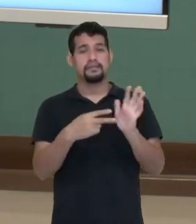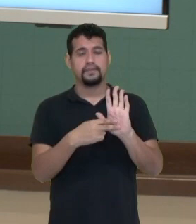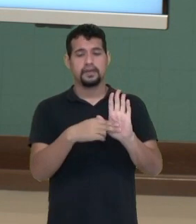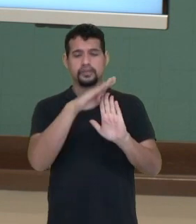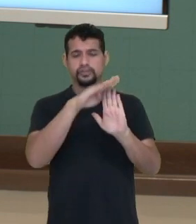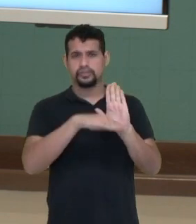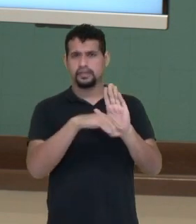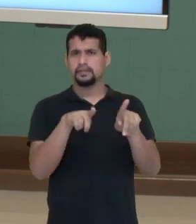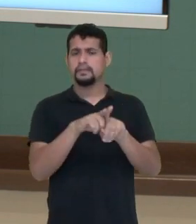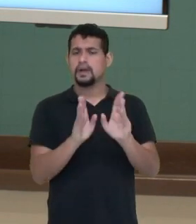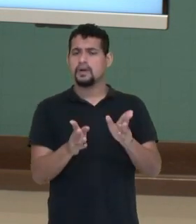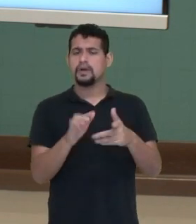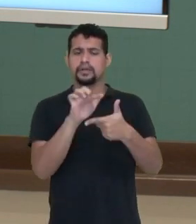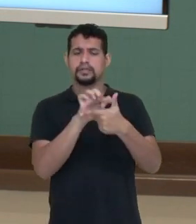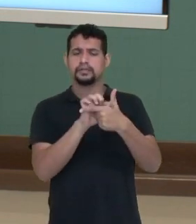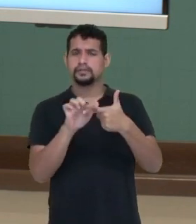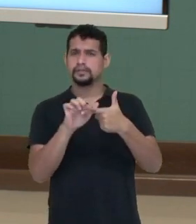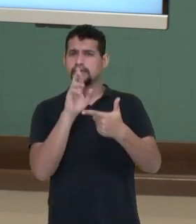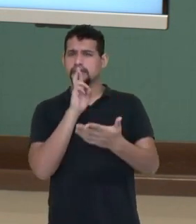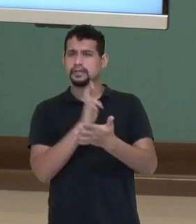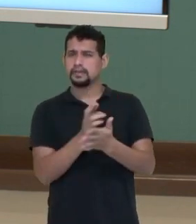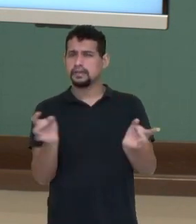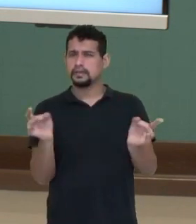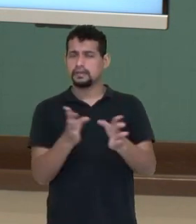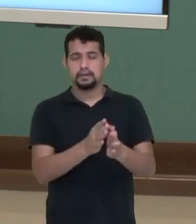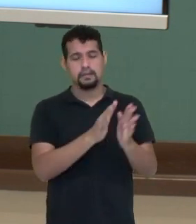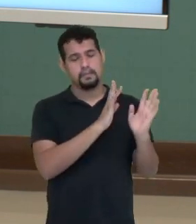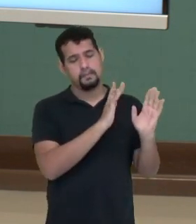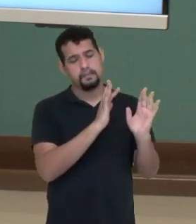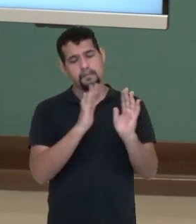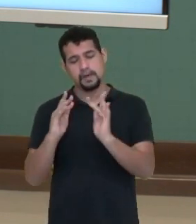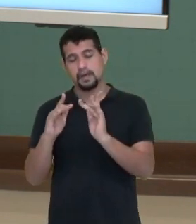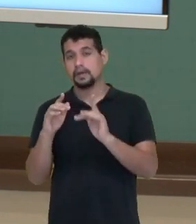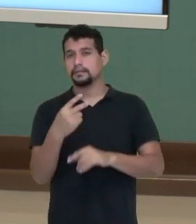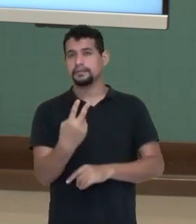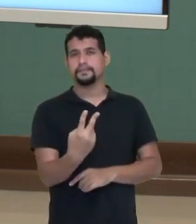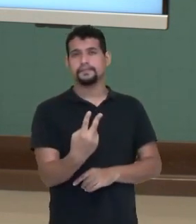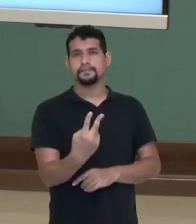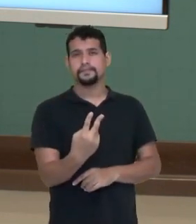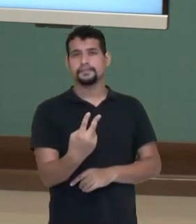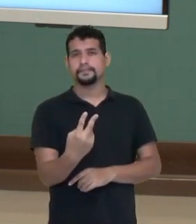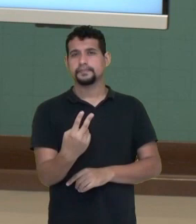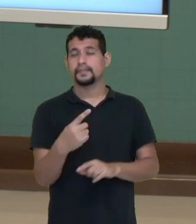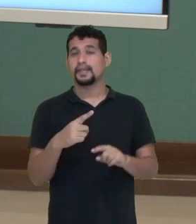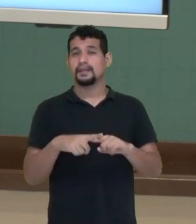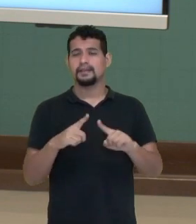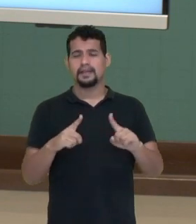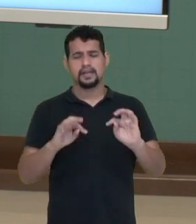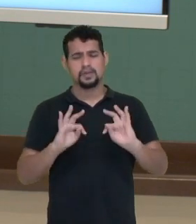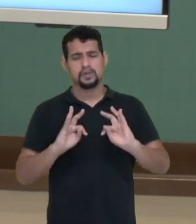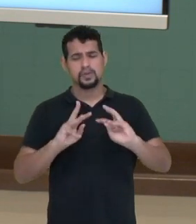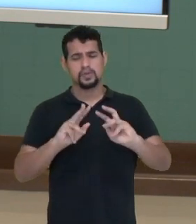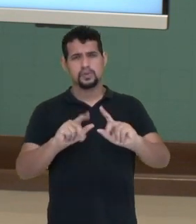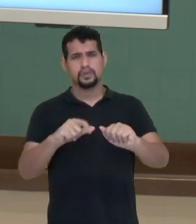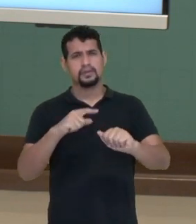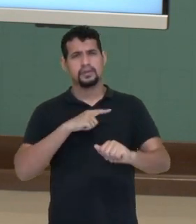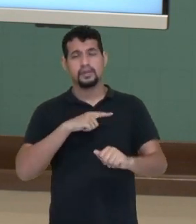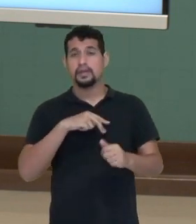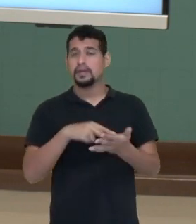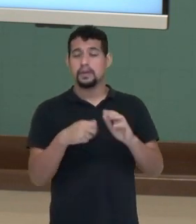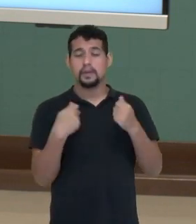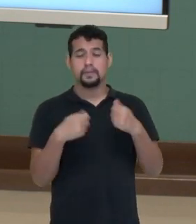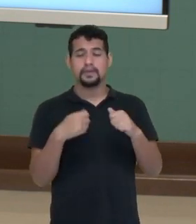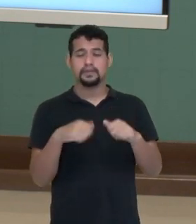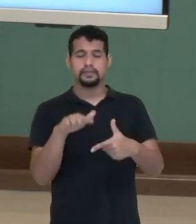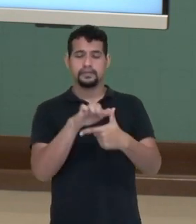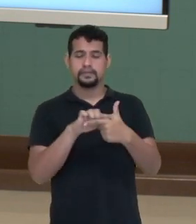Aí ele pede para você dividir o resultado do passo anterior por 2. Então, tudo o que dá aqui, eu preciso dividir